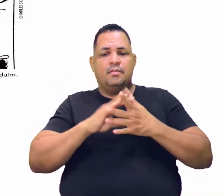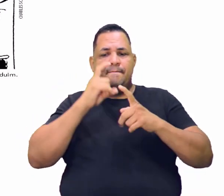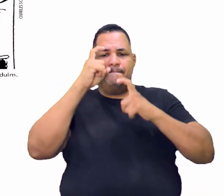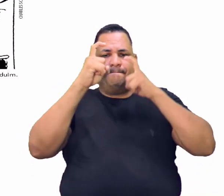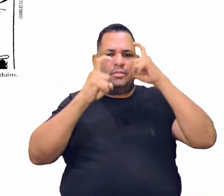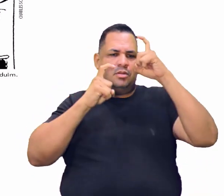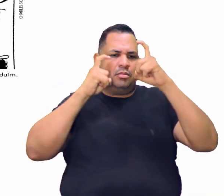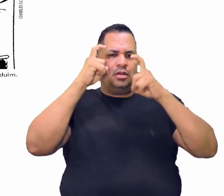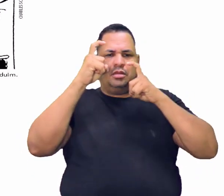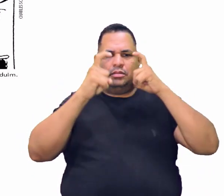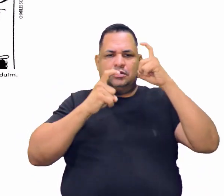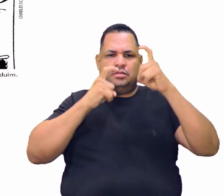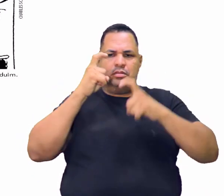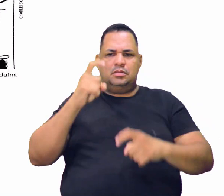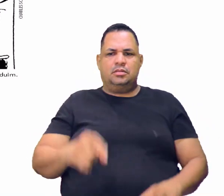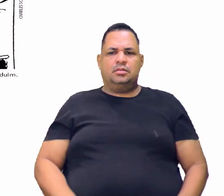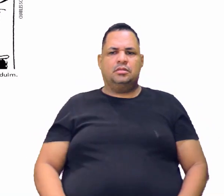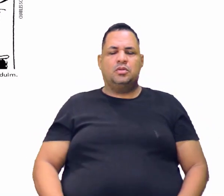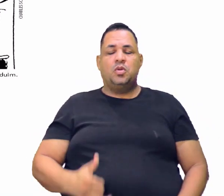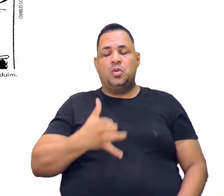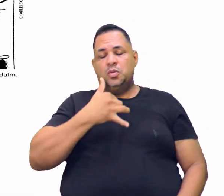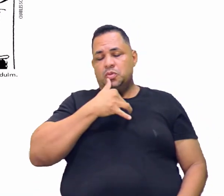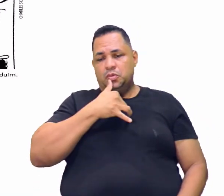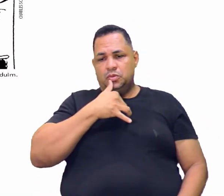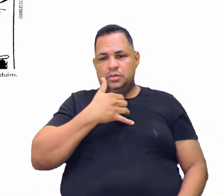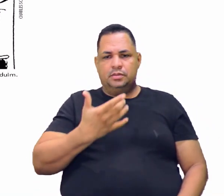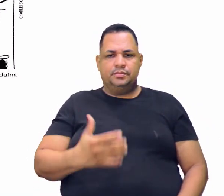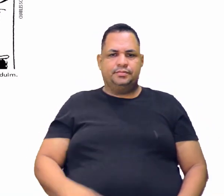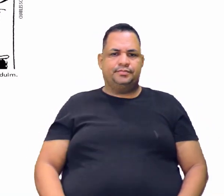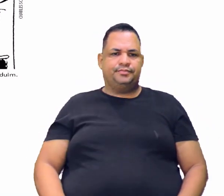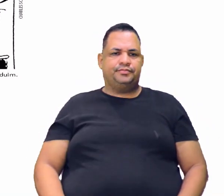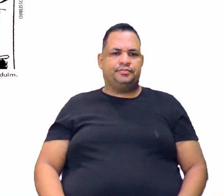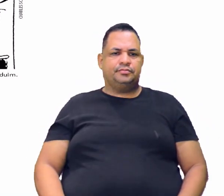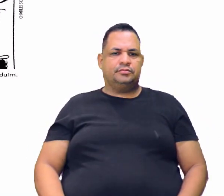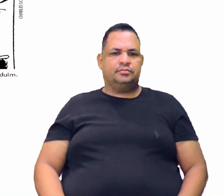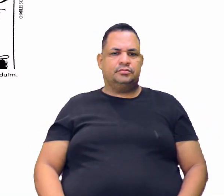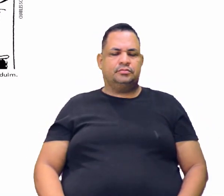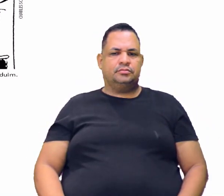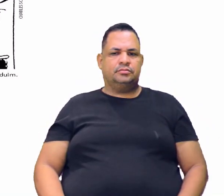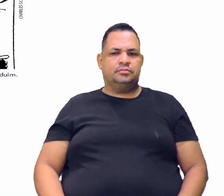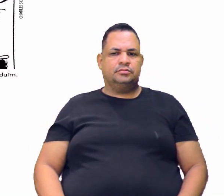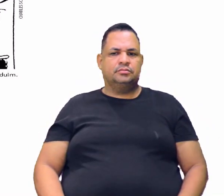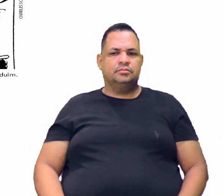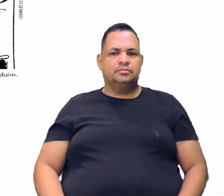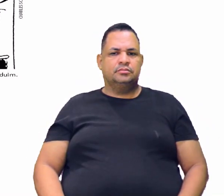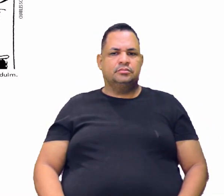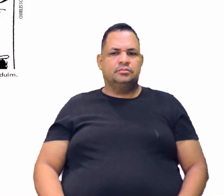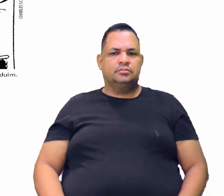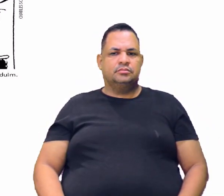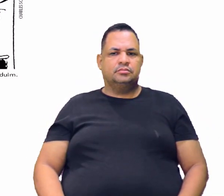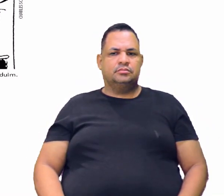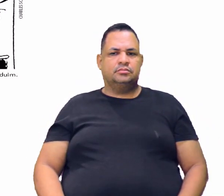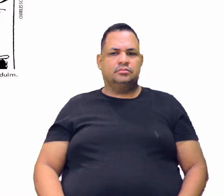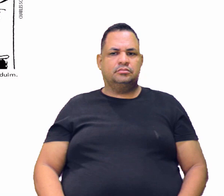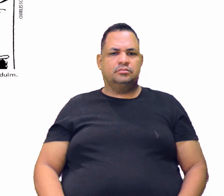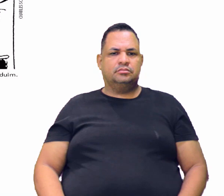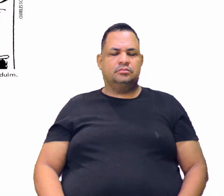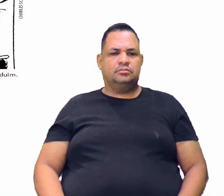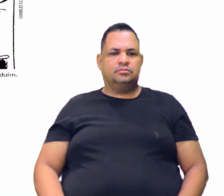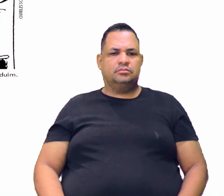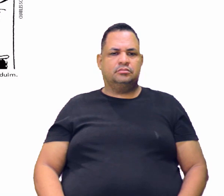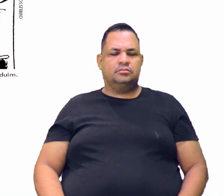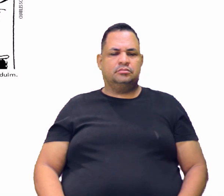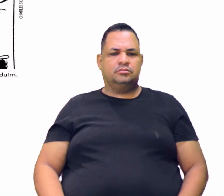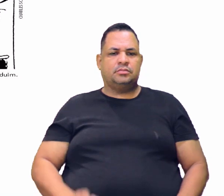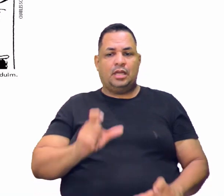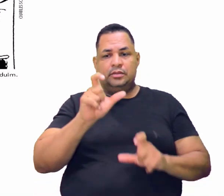preocupadas. Vamos lá. Ou tristes, entendeu? Ó, não vai mudar nada, porque esse meio tá como advérbio, não muda.